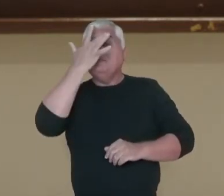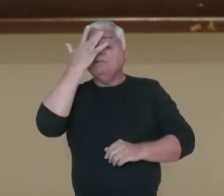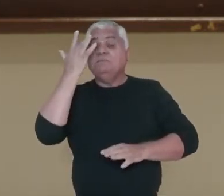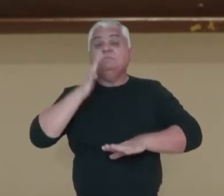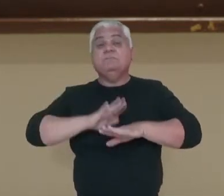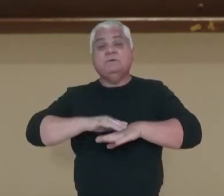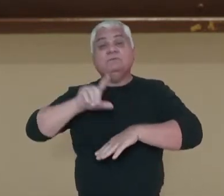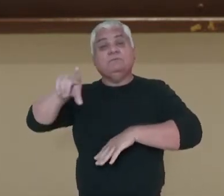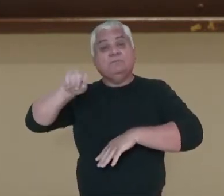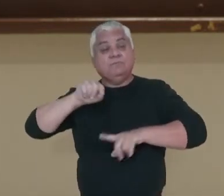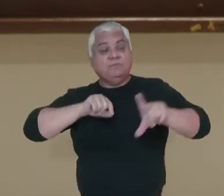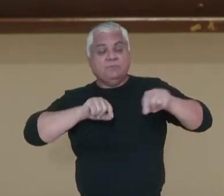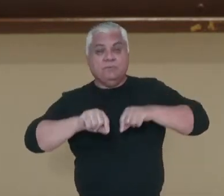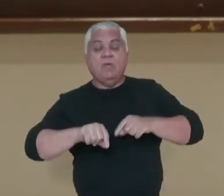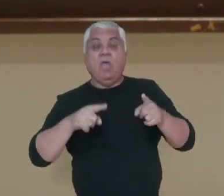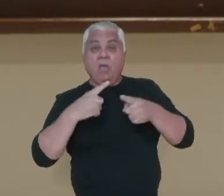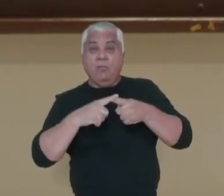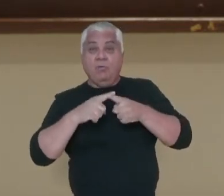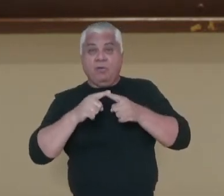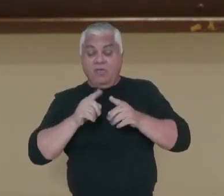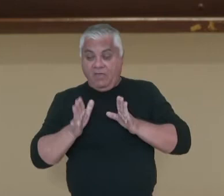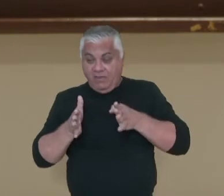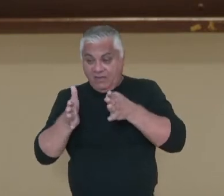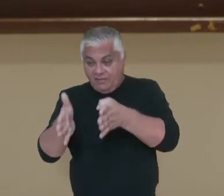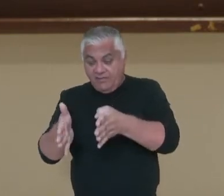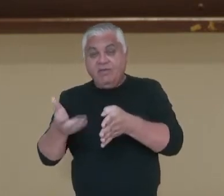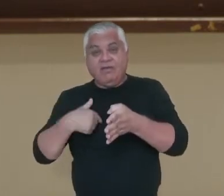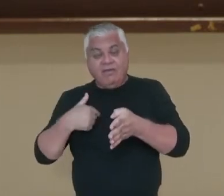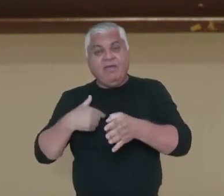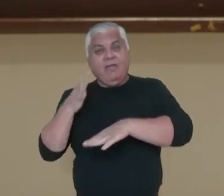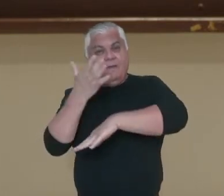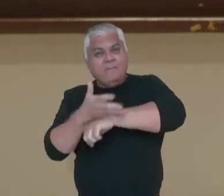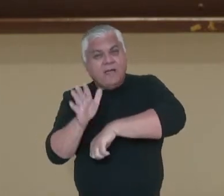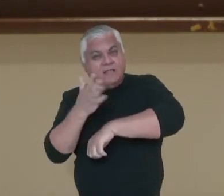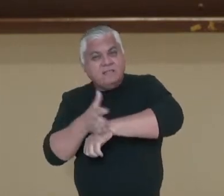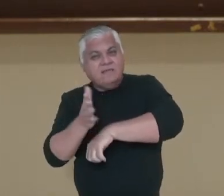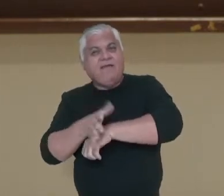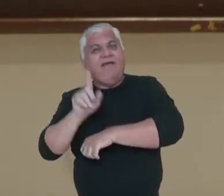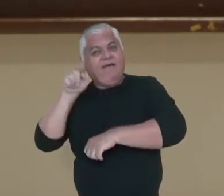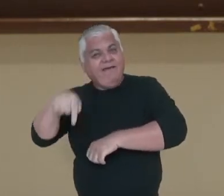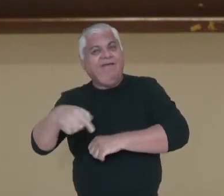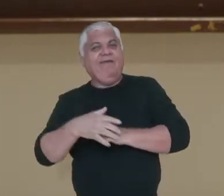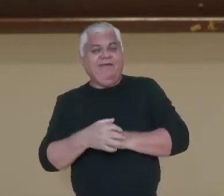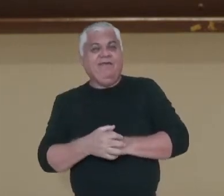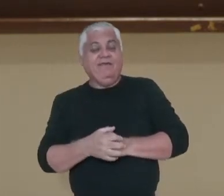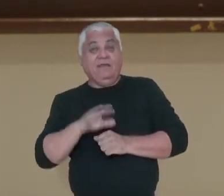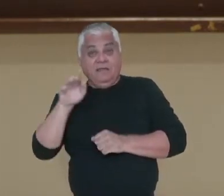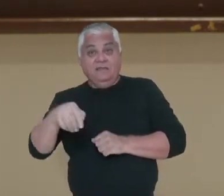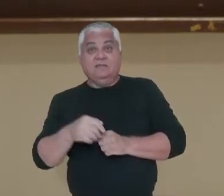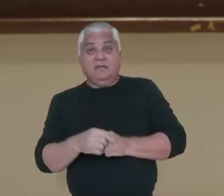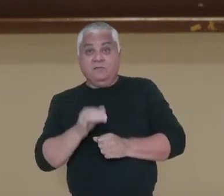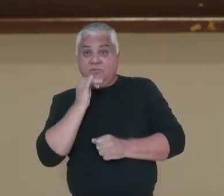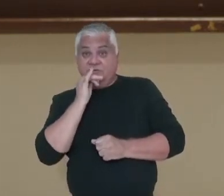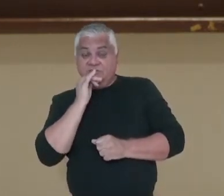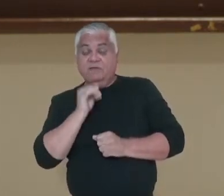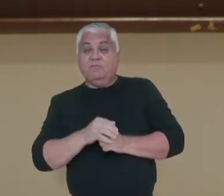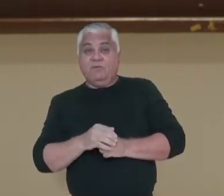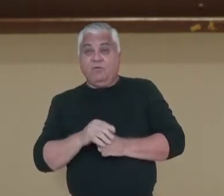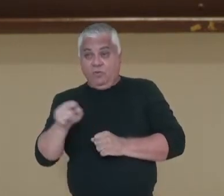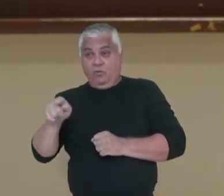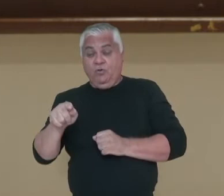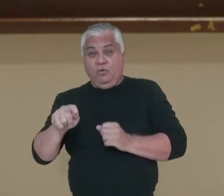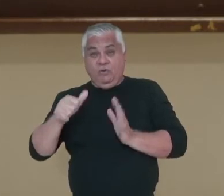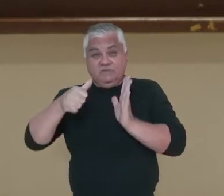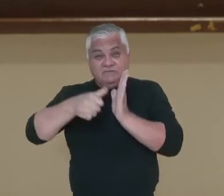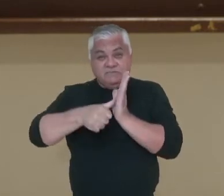o parkour, que é uma prática corporal de aventura, foi incorporado pela Federação de Ginástica faz pouco tempo, para que ele